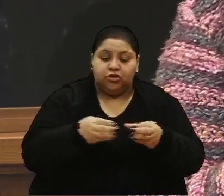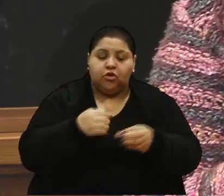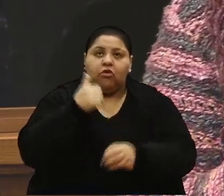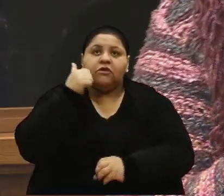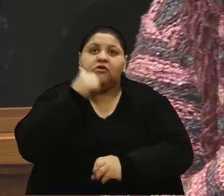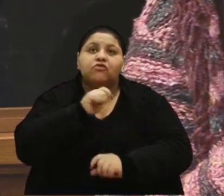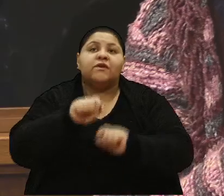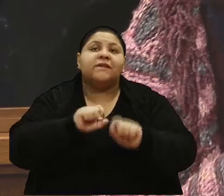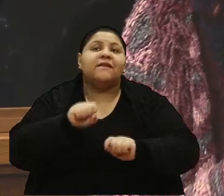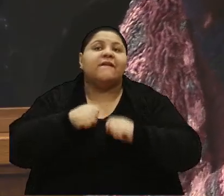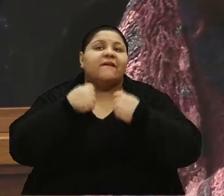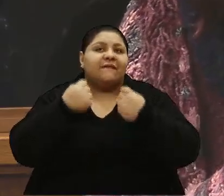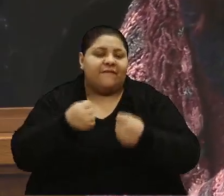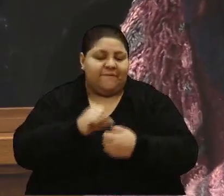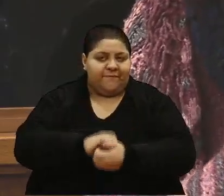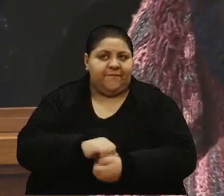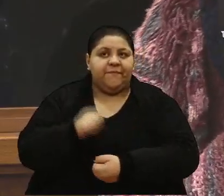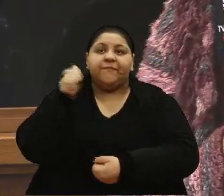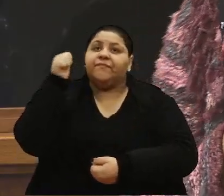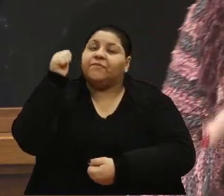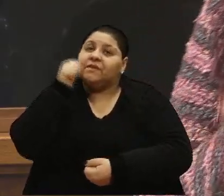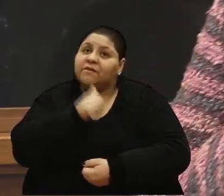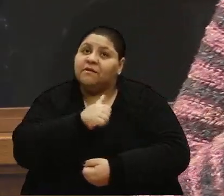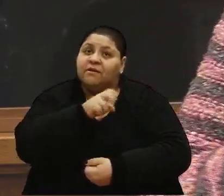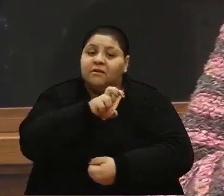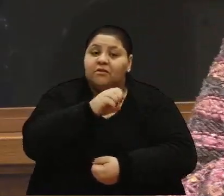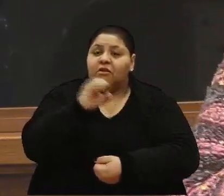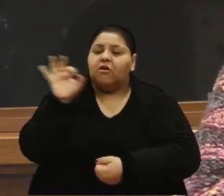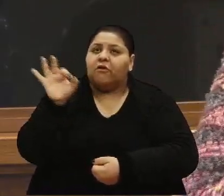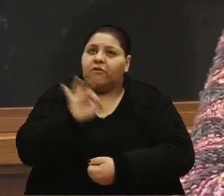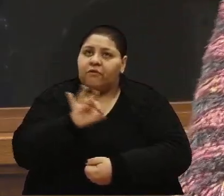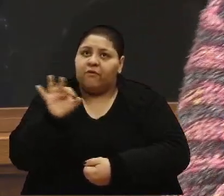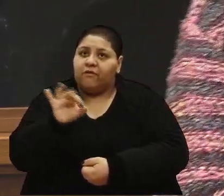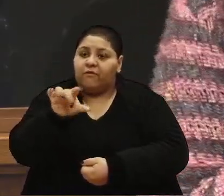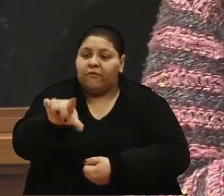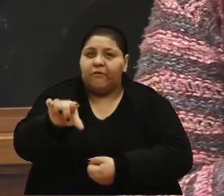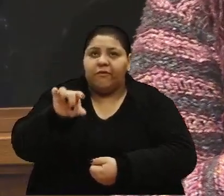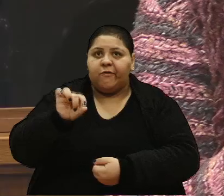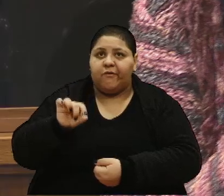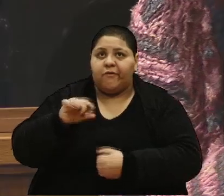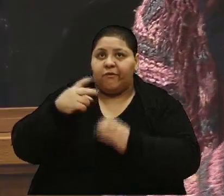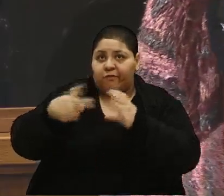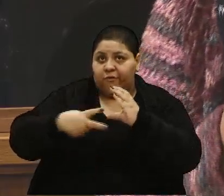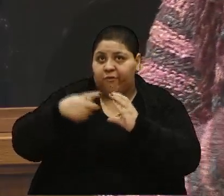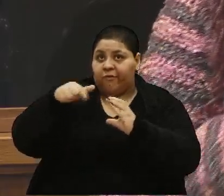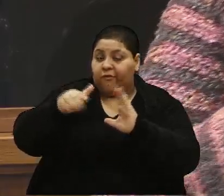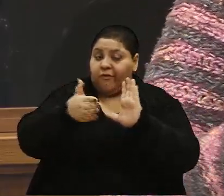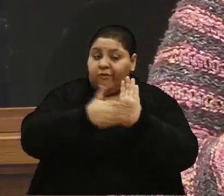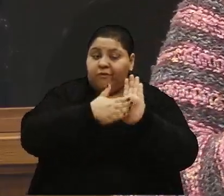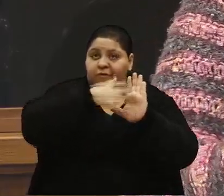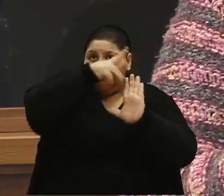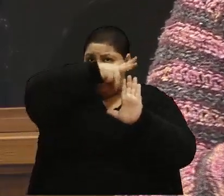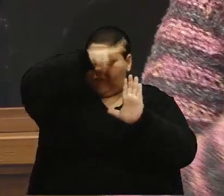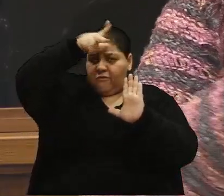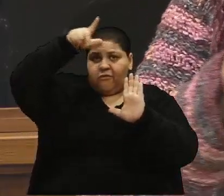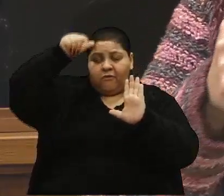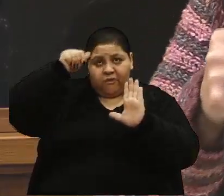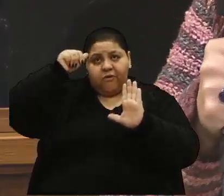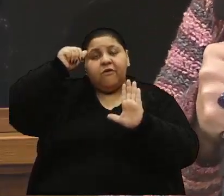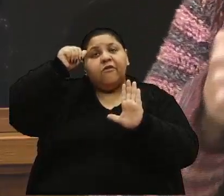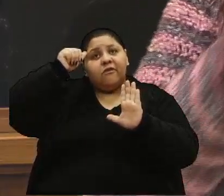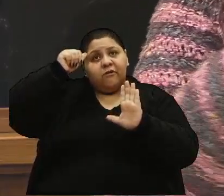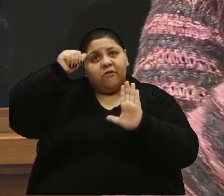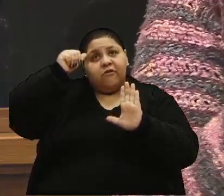ele defende? Que as mulheres sejam 50% eleitas numa Câmara. Isso é a proposta do prefeito, e eu disse para